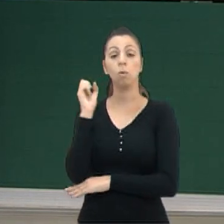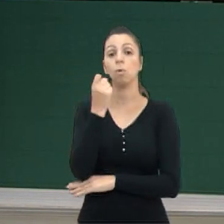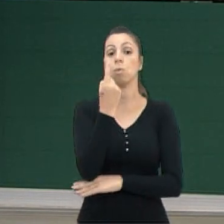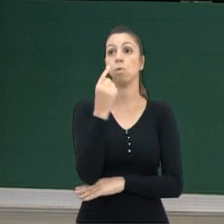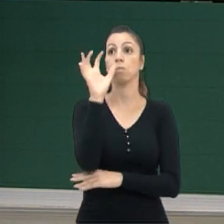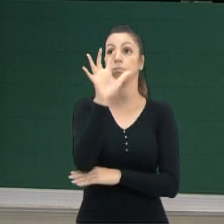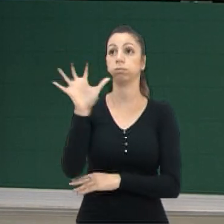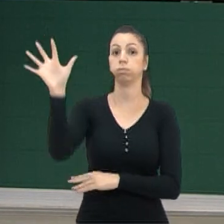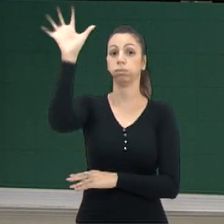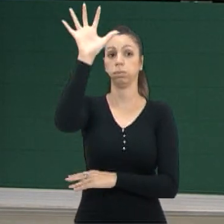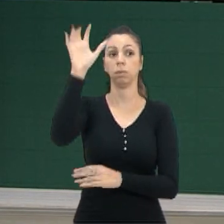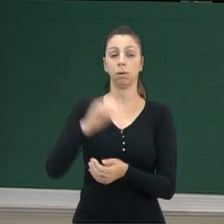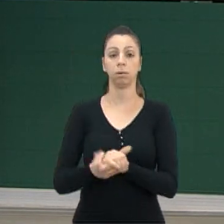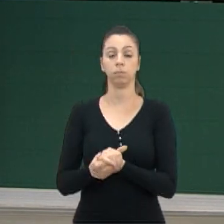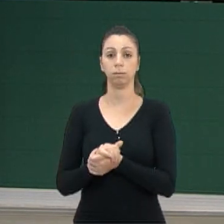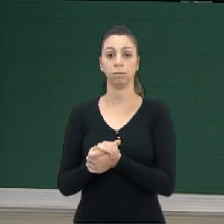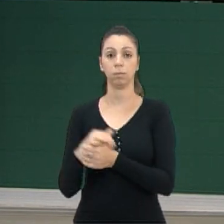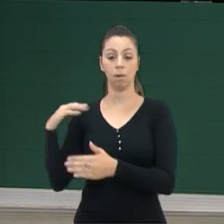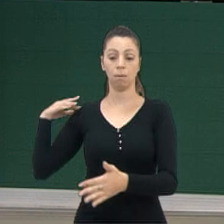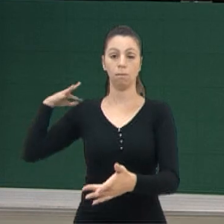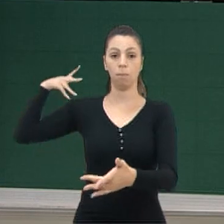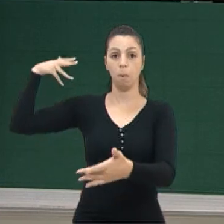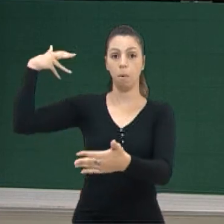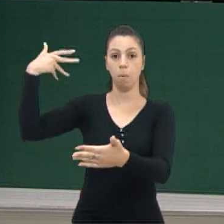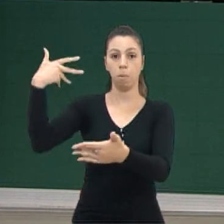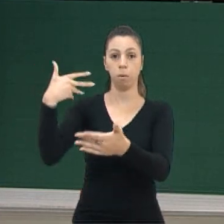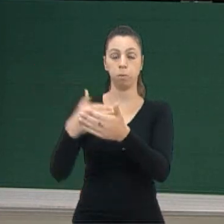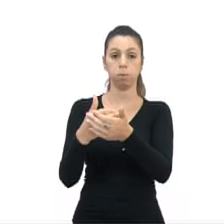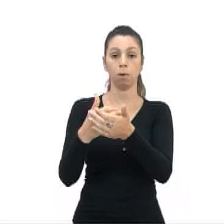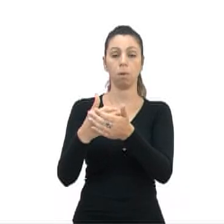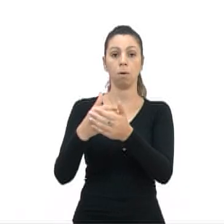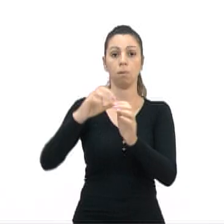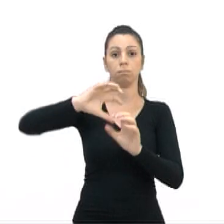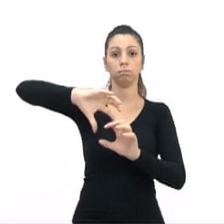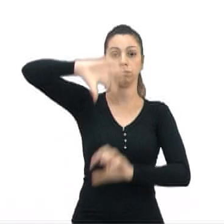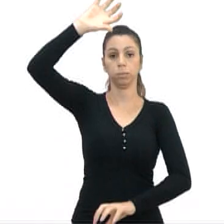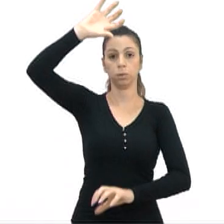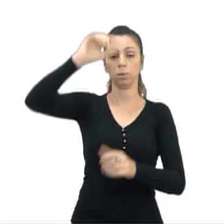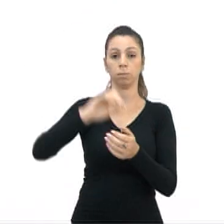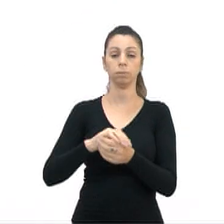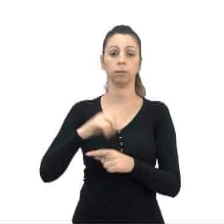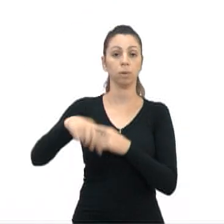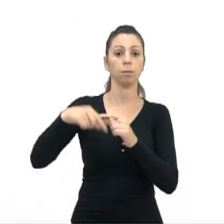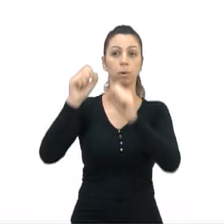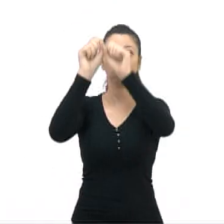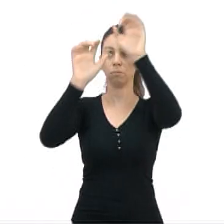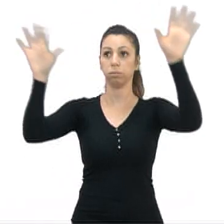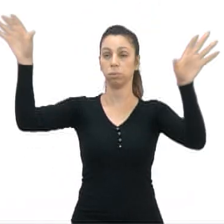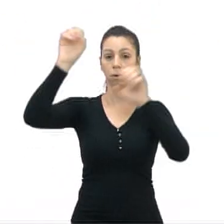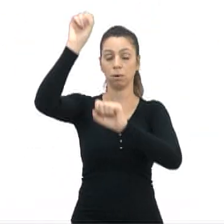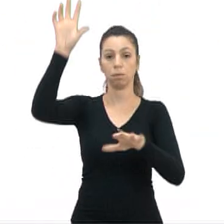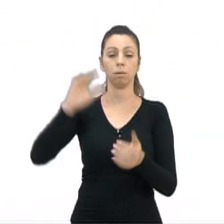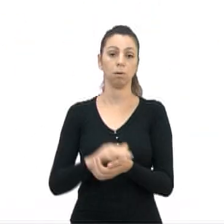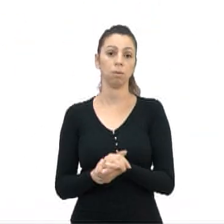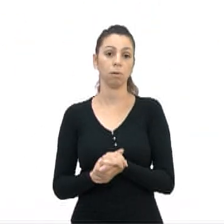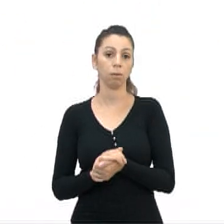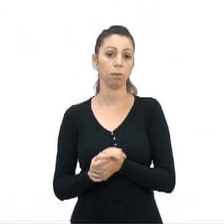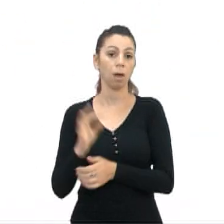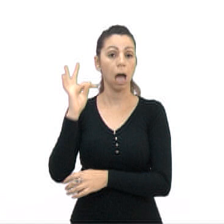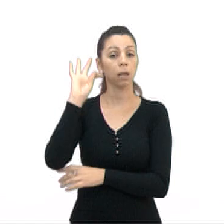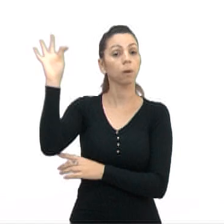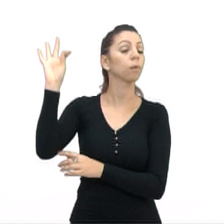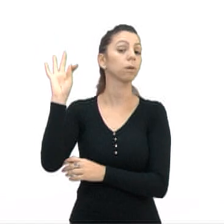usou? Bem, ele falou da base da teoria com o uso do fóssil de mesma